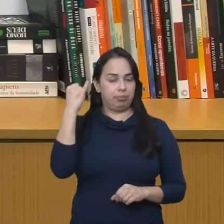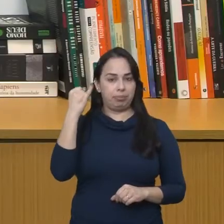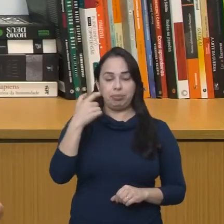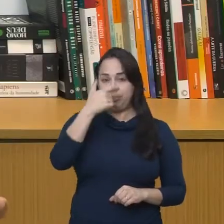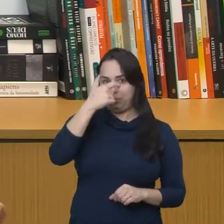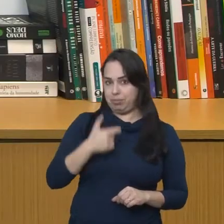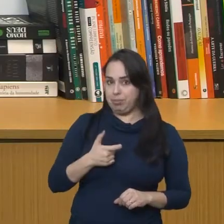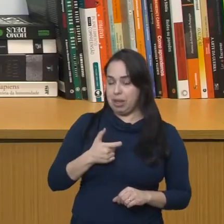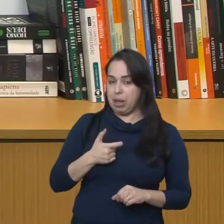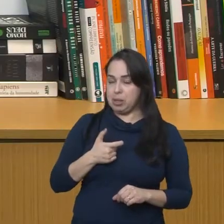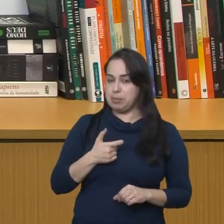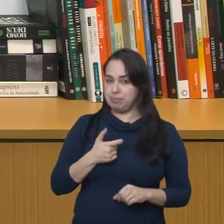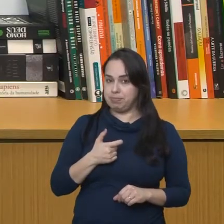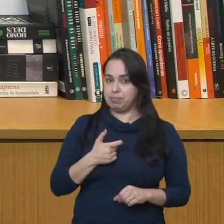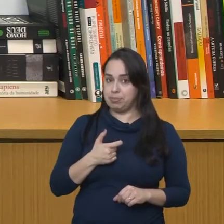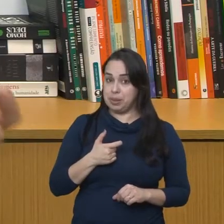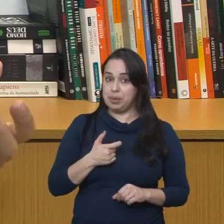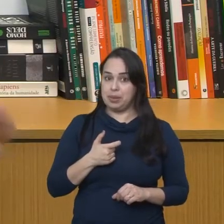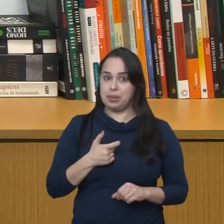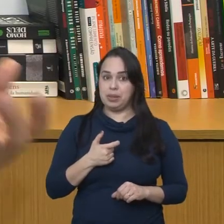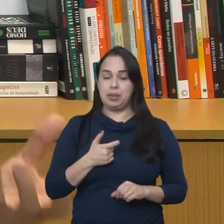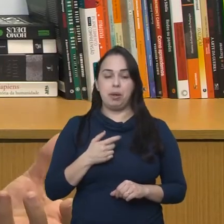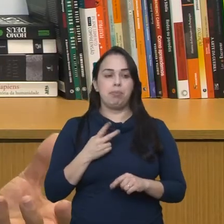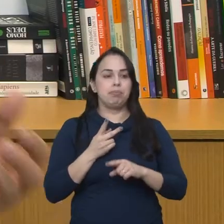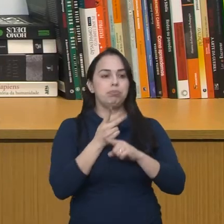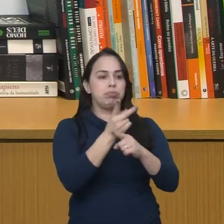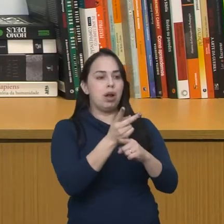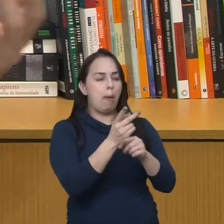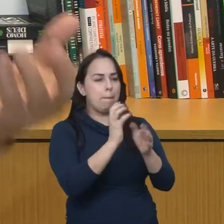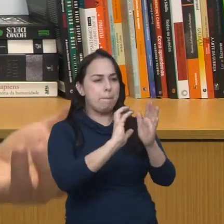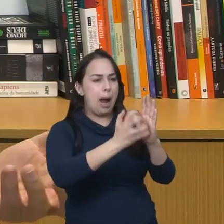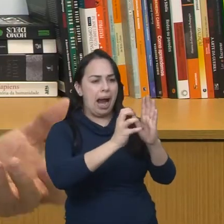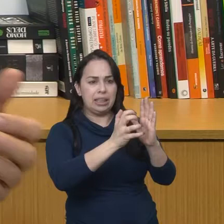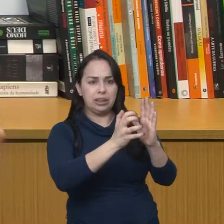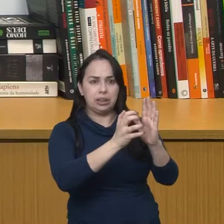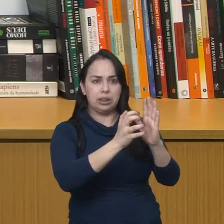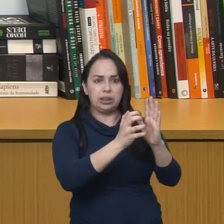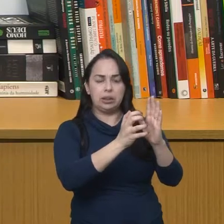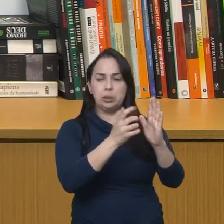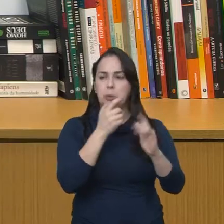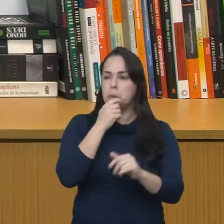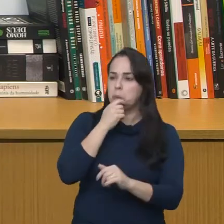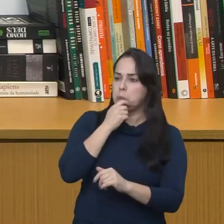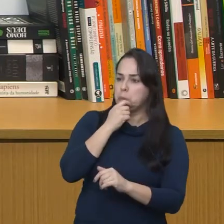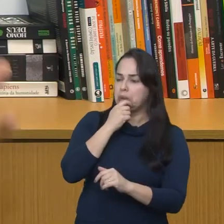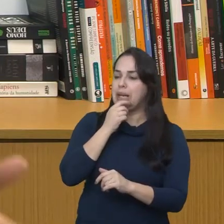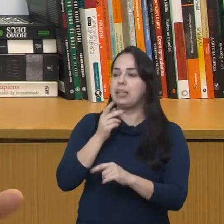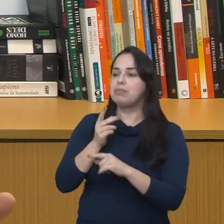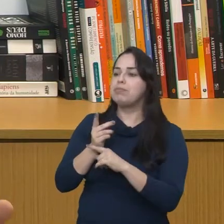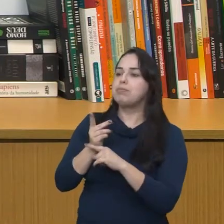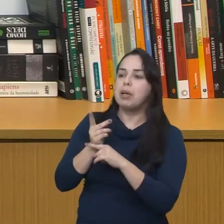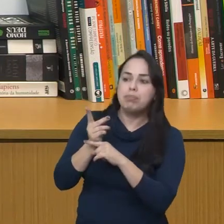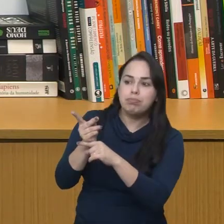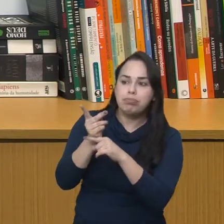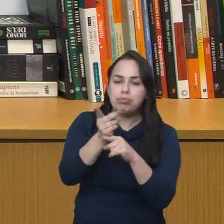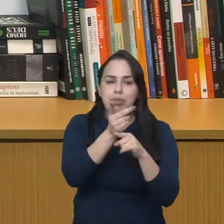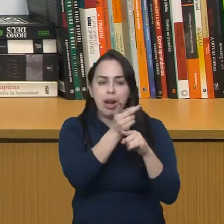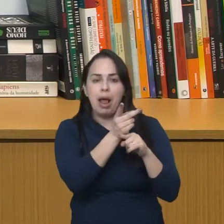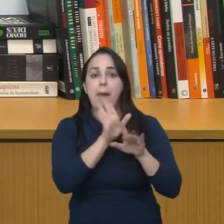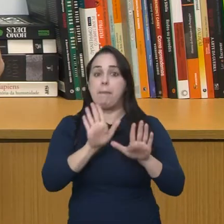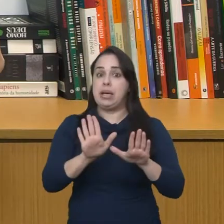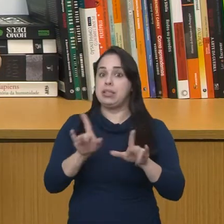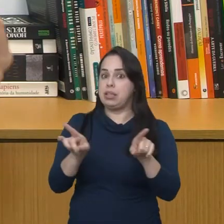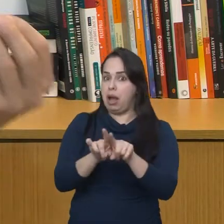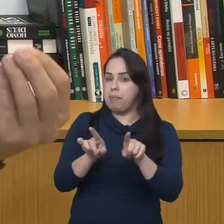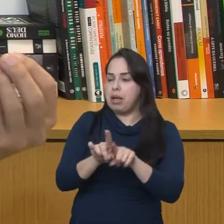Então é importante que eu busque não só um partido, não só um dos lados, mas